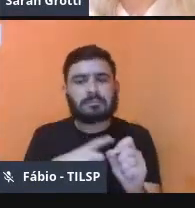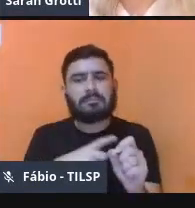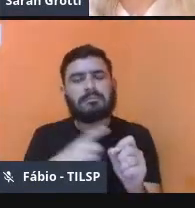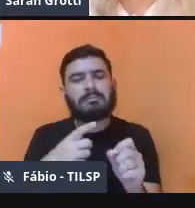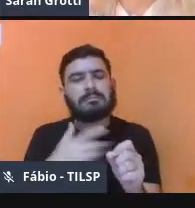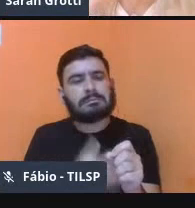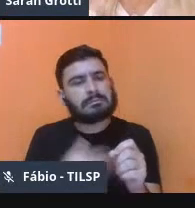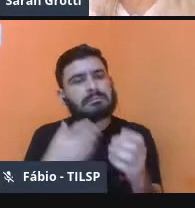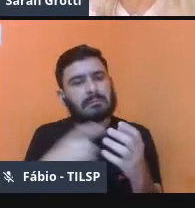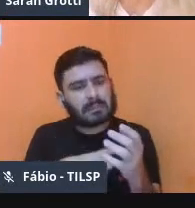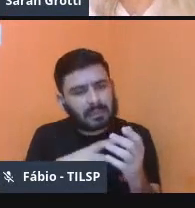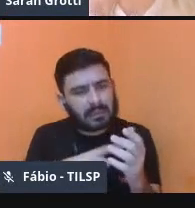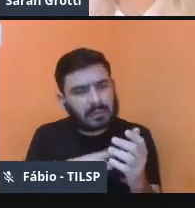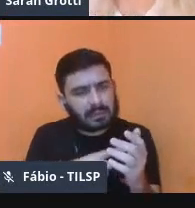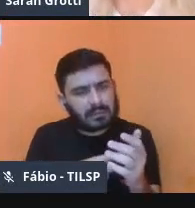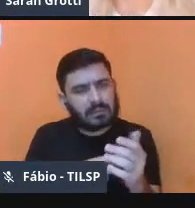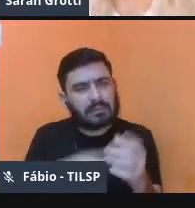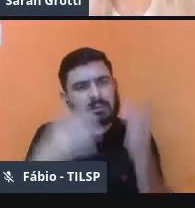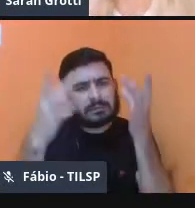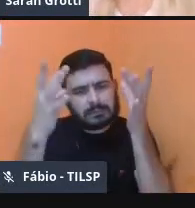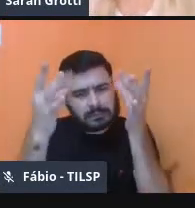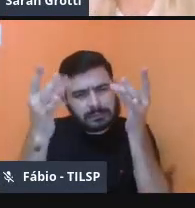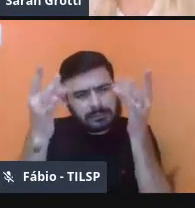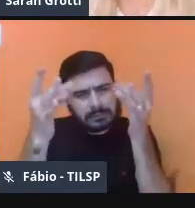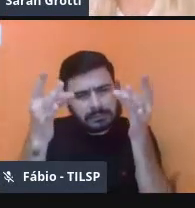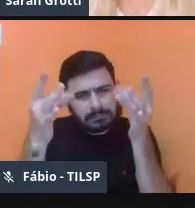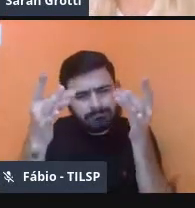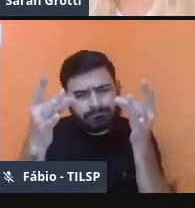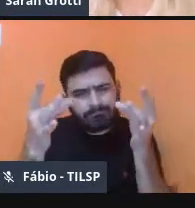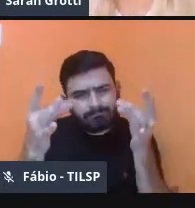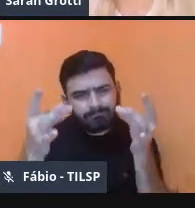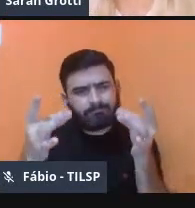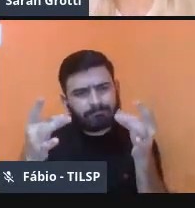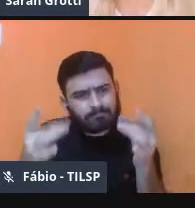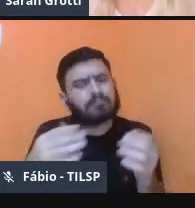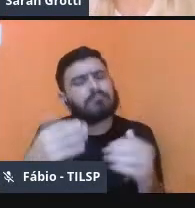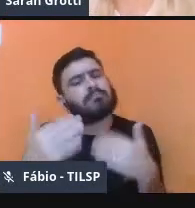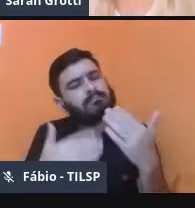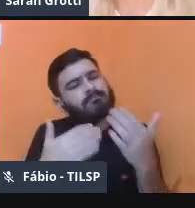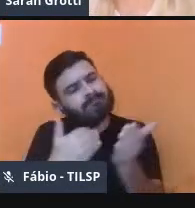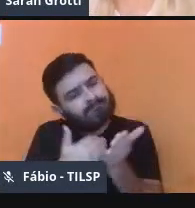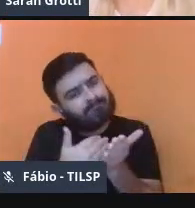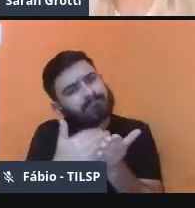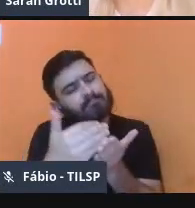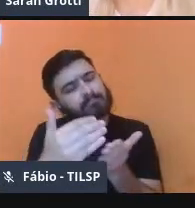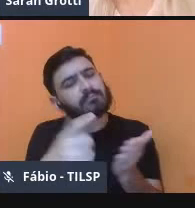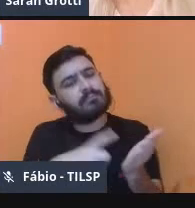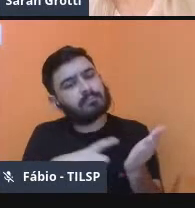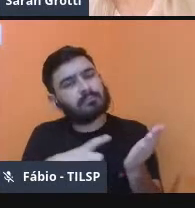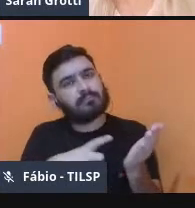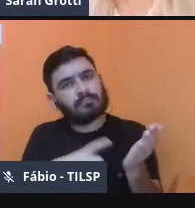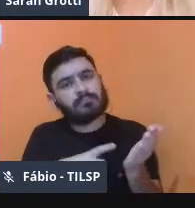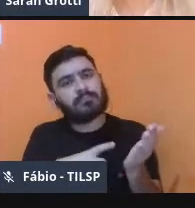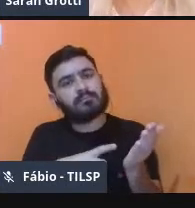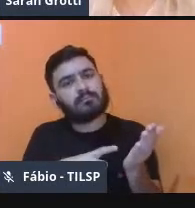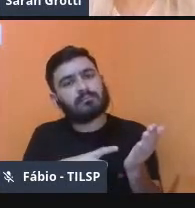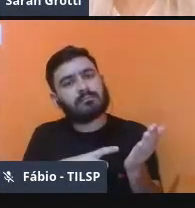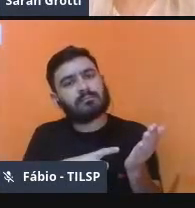de lá com os pingos nos is, né? Justamente para ele começar a ter